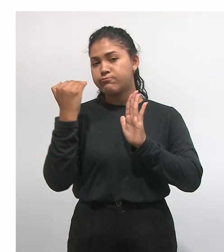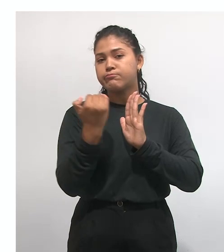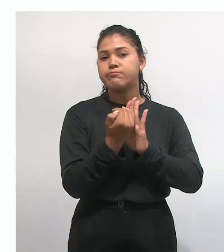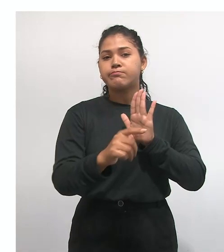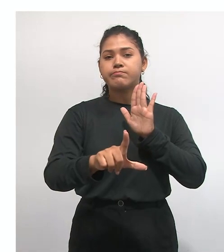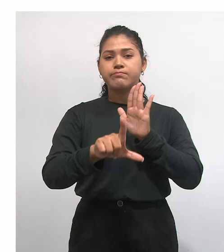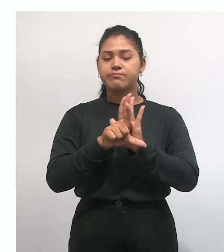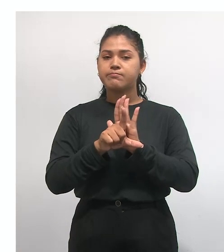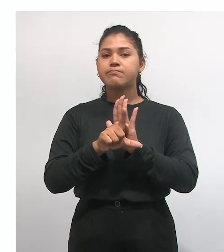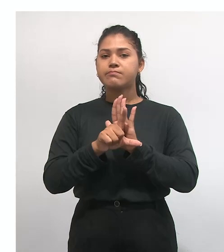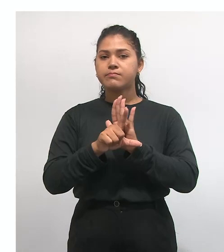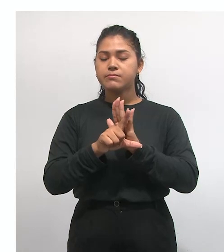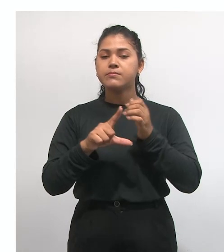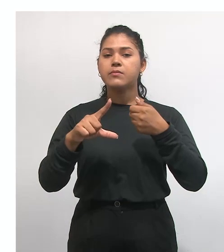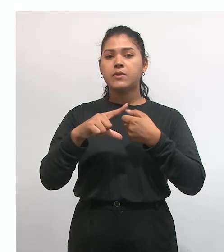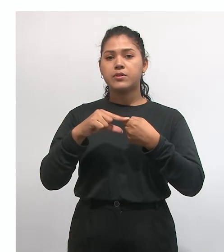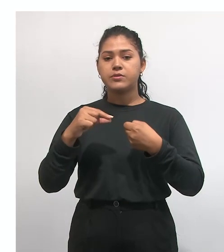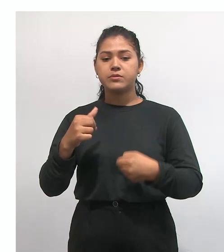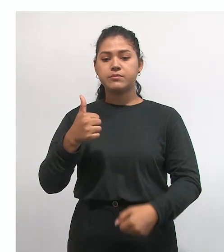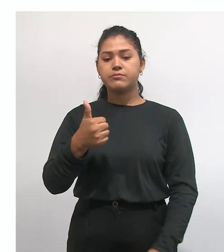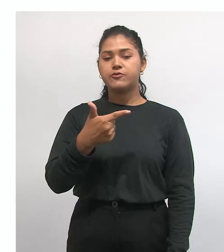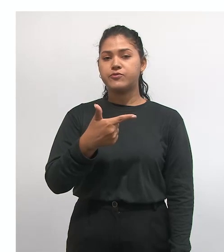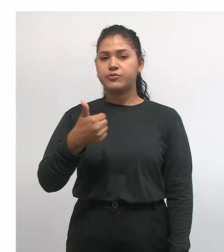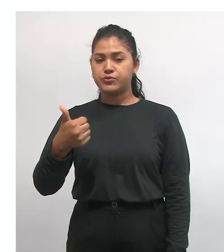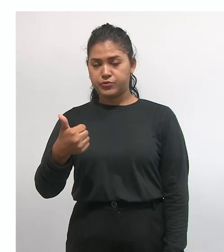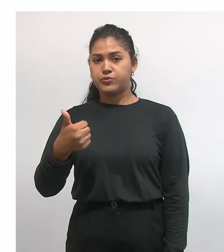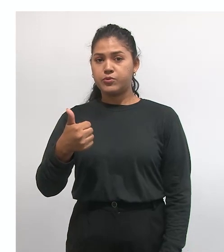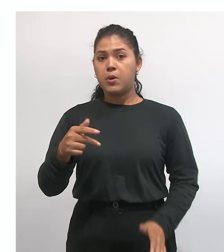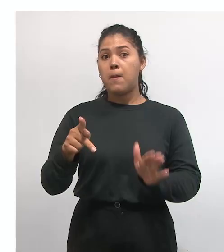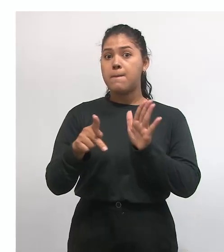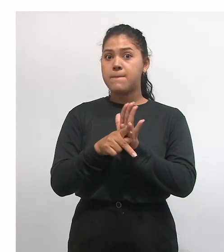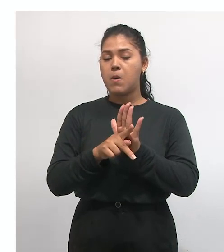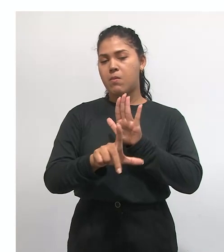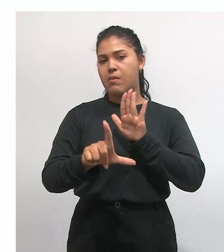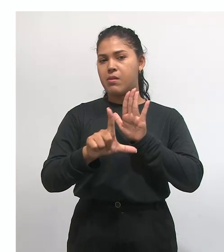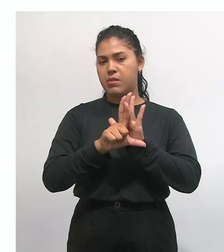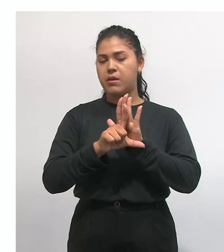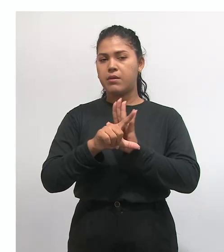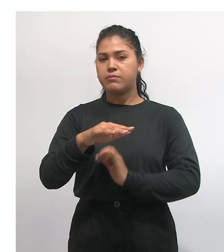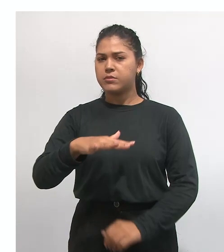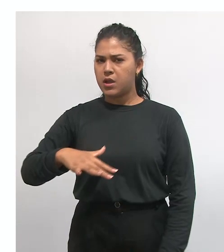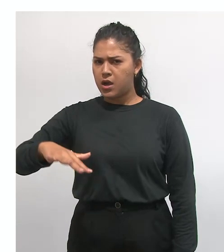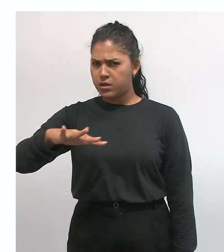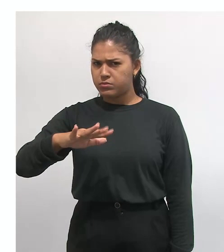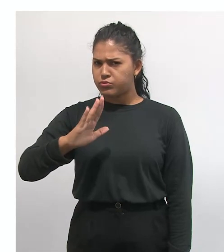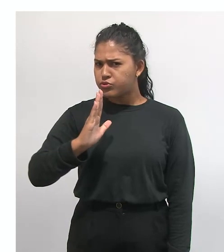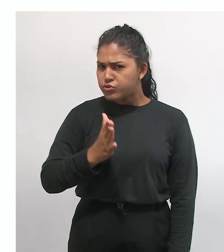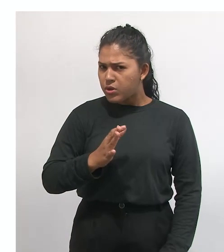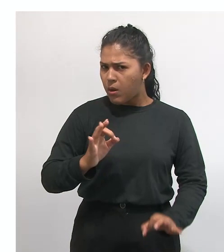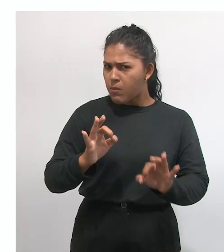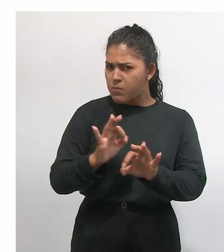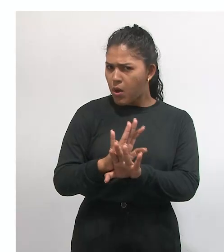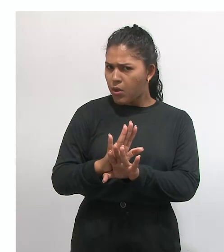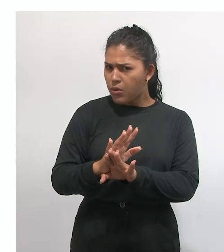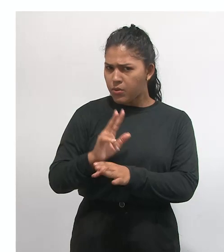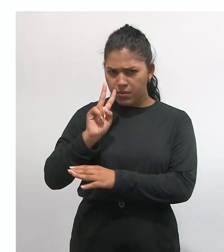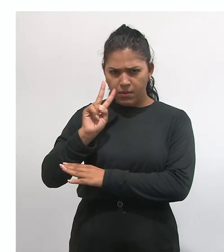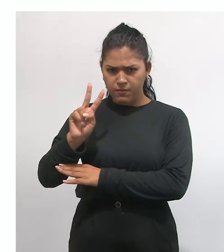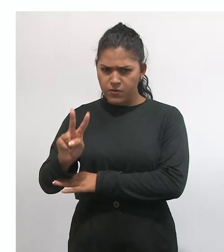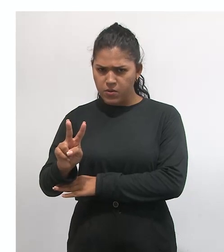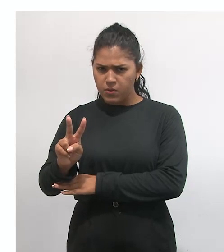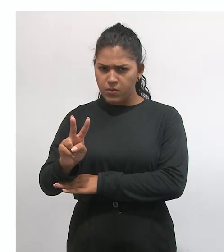artigo 121, parágrafo único lá do nosso Código Tributário Nacional. Mas e aí, você está com o Código Tributário Nacional aí do